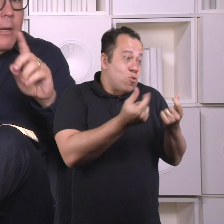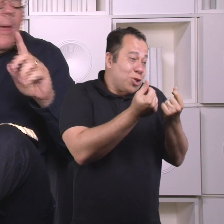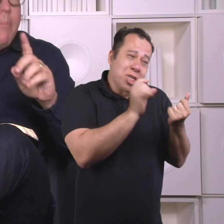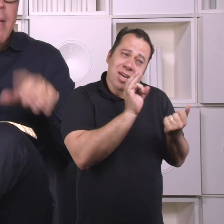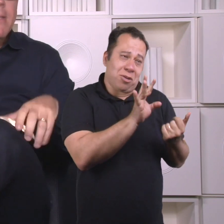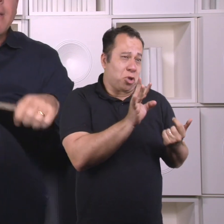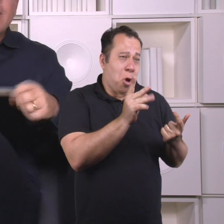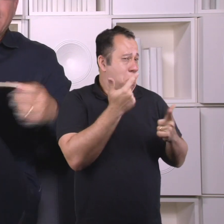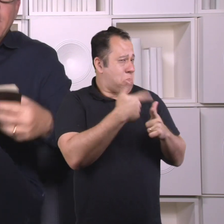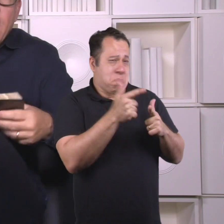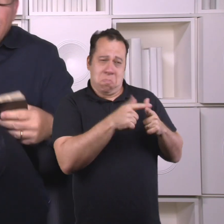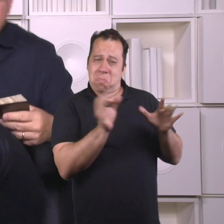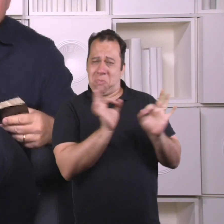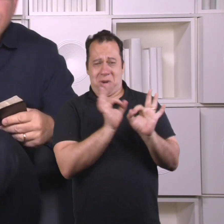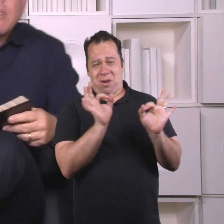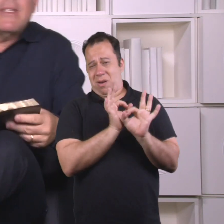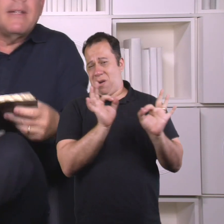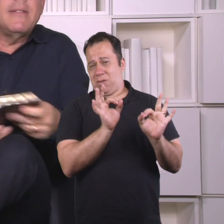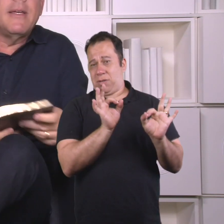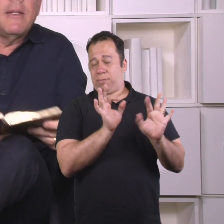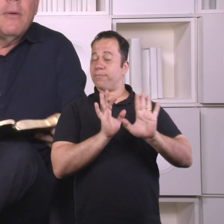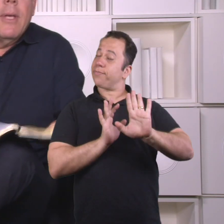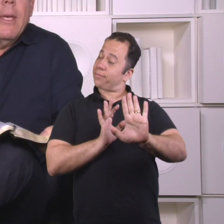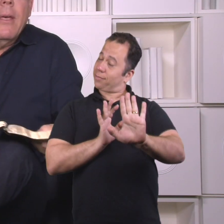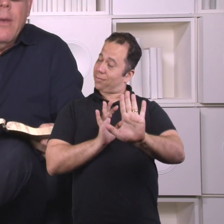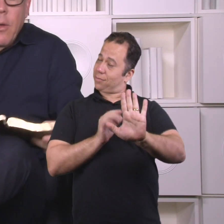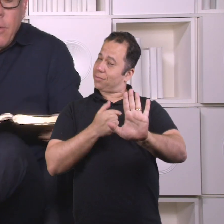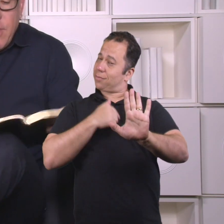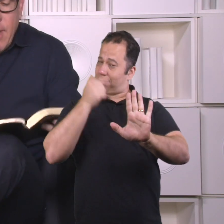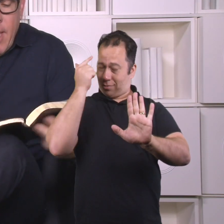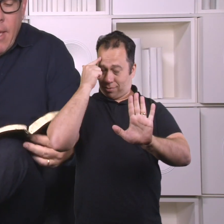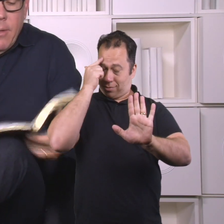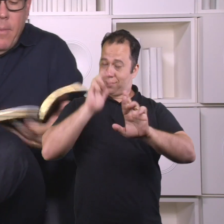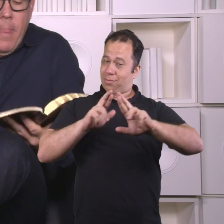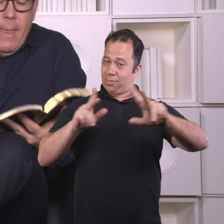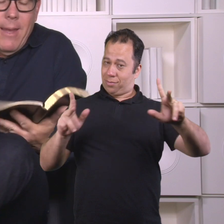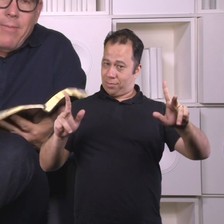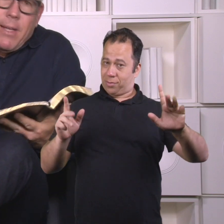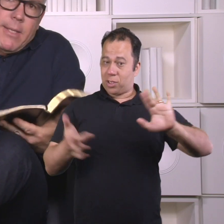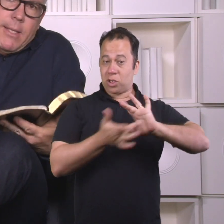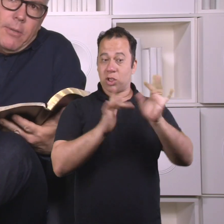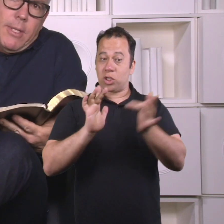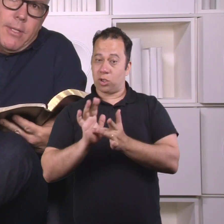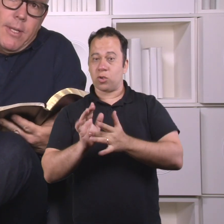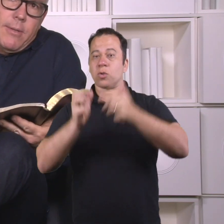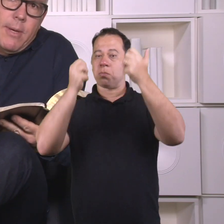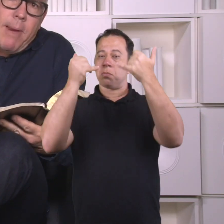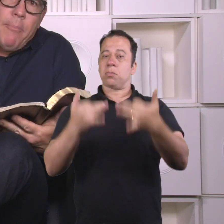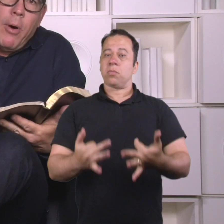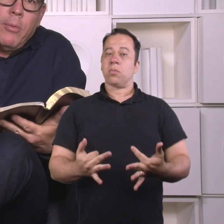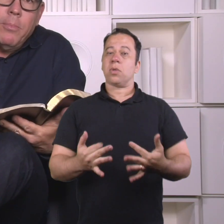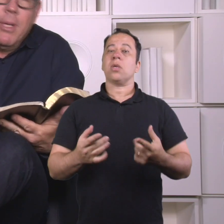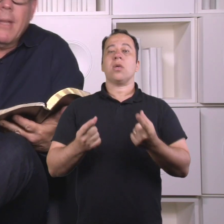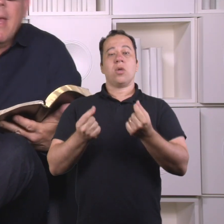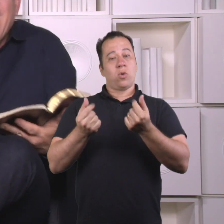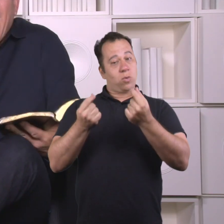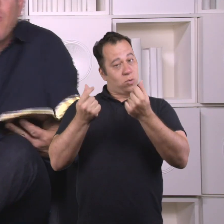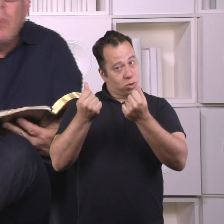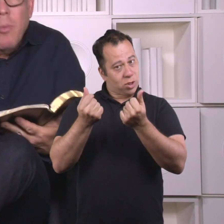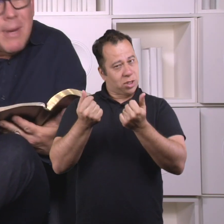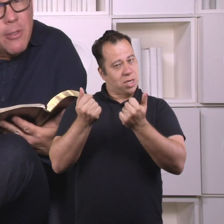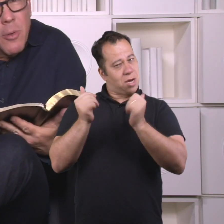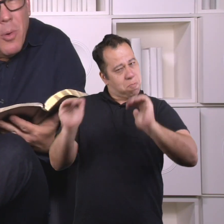Mas não é bem assim, não. Jesus está dizendo que dinheiro elevado à categoria de Deus é mamon. Porque